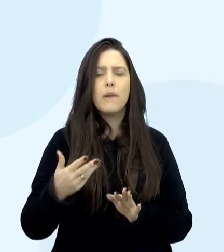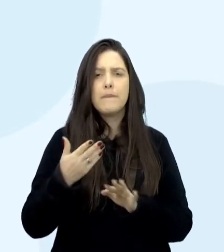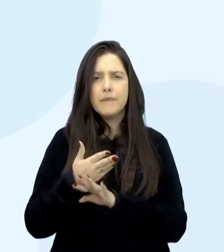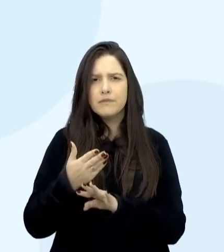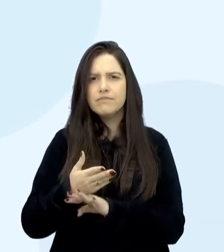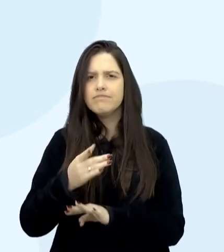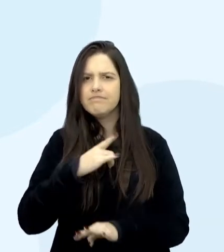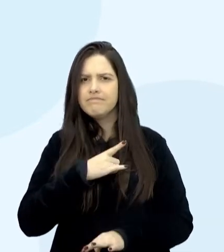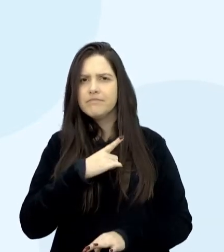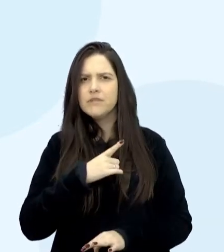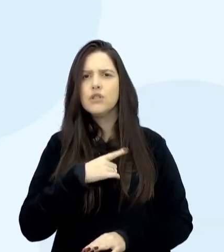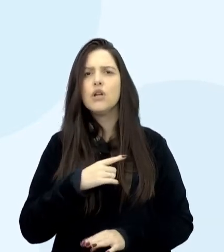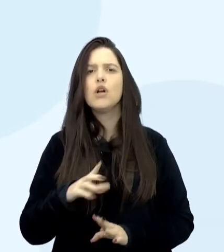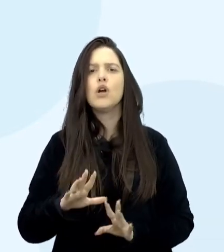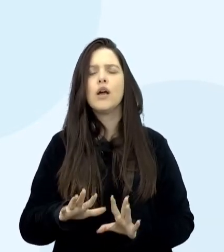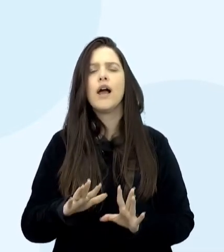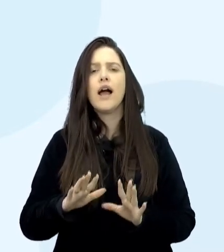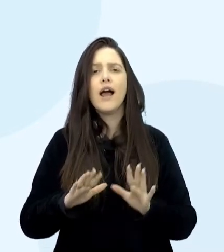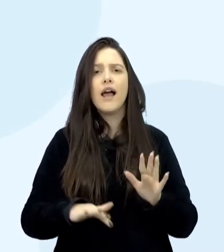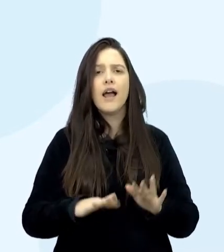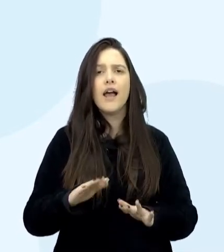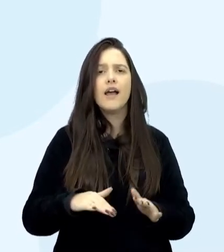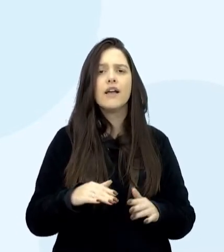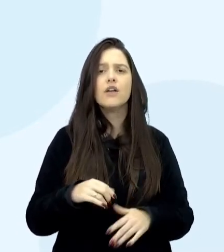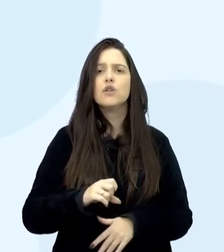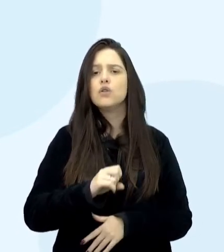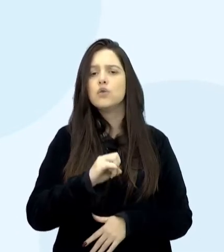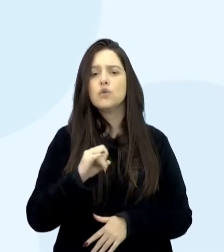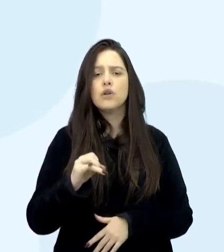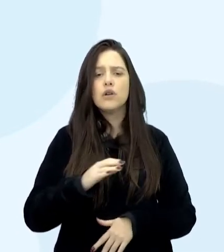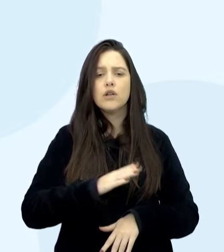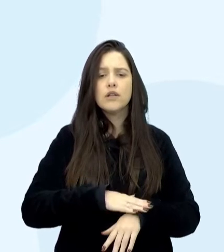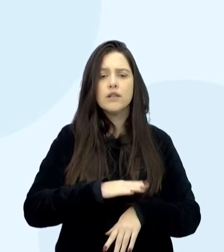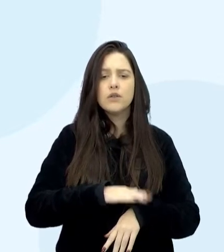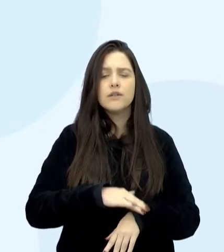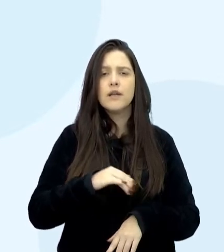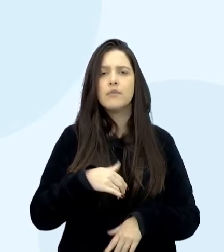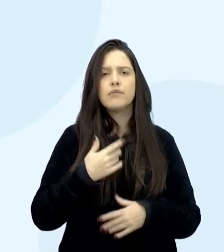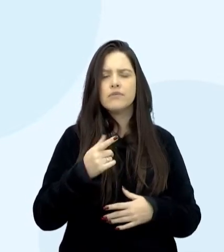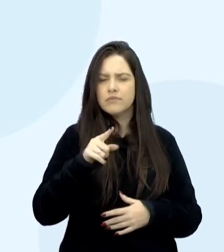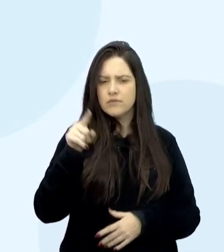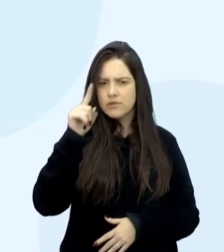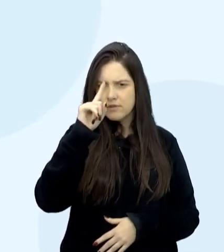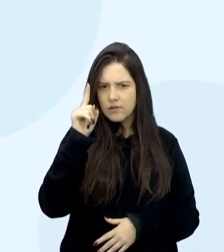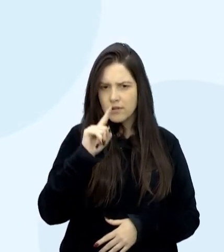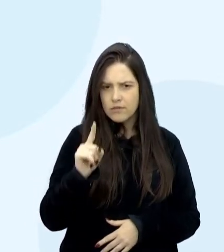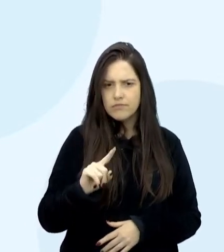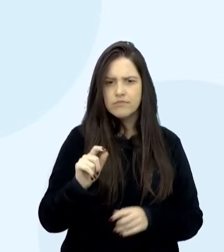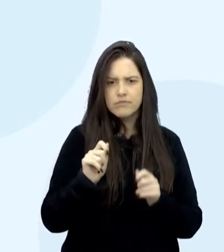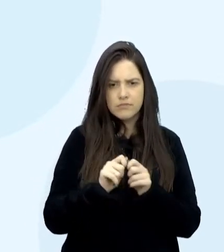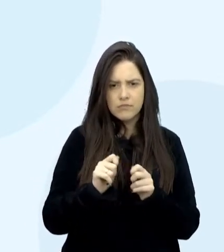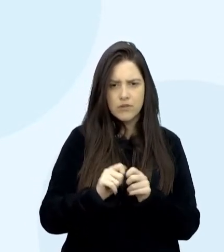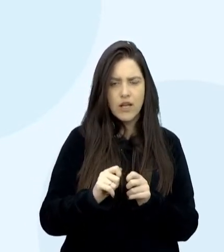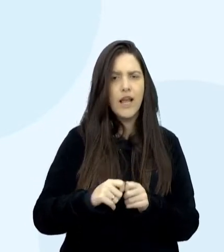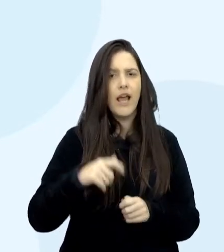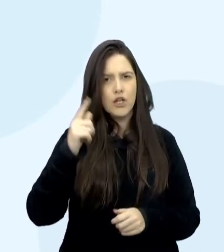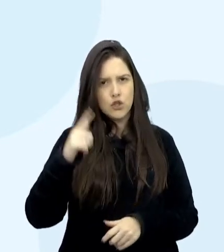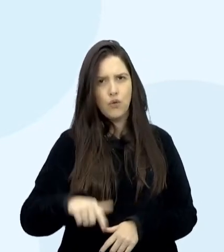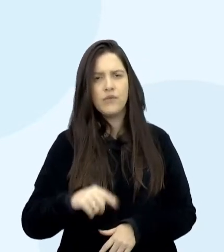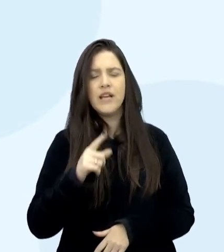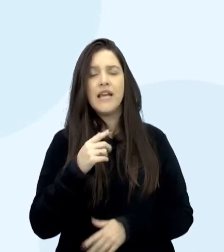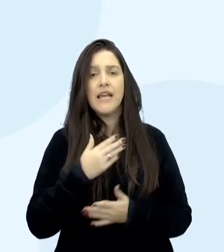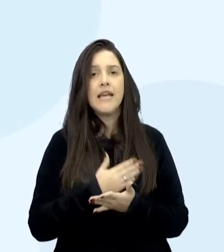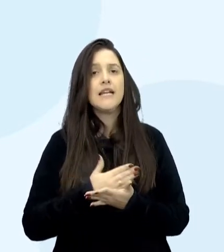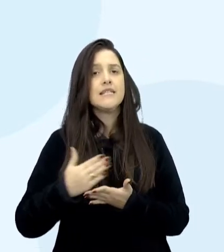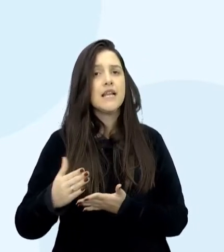tempo. Então, generalizando, ó, para um tempo indeterminado que você não sabe, o que a gente tem que fazer? Pega o valor inicial que